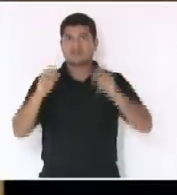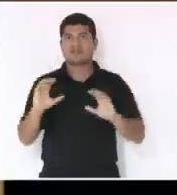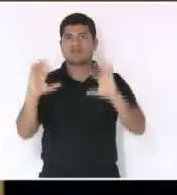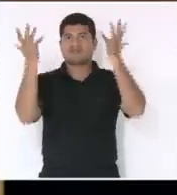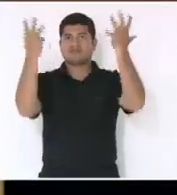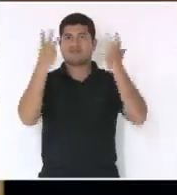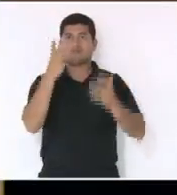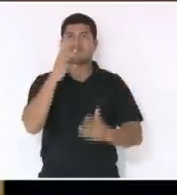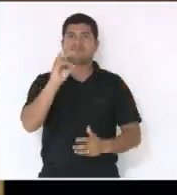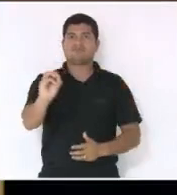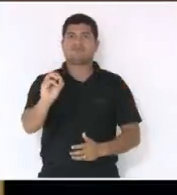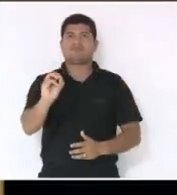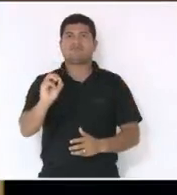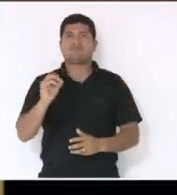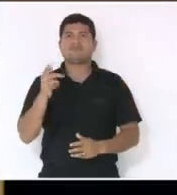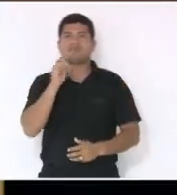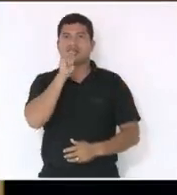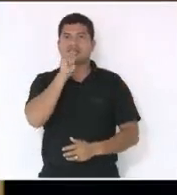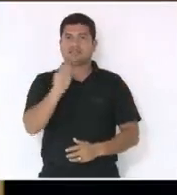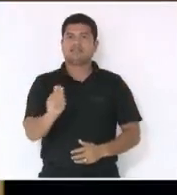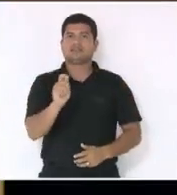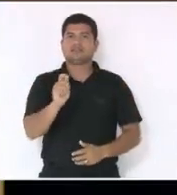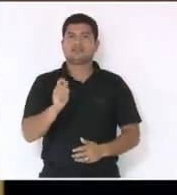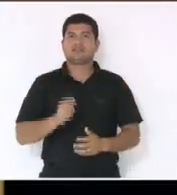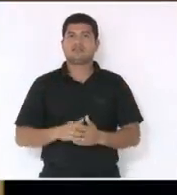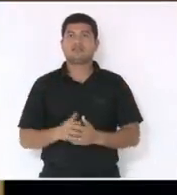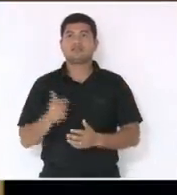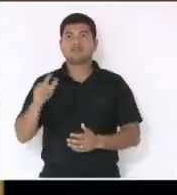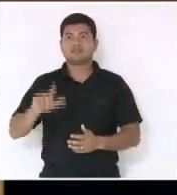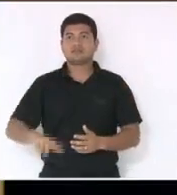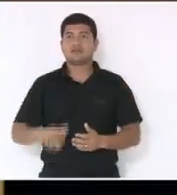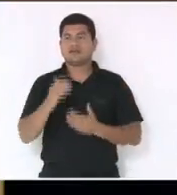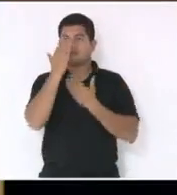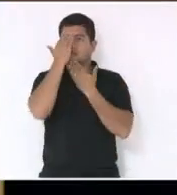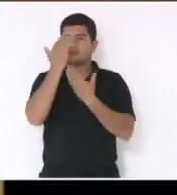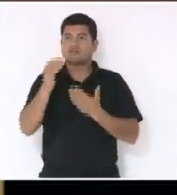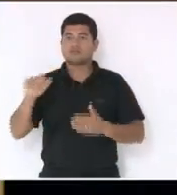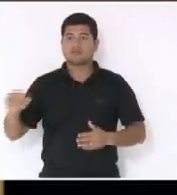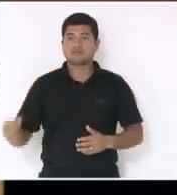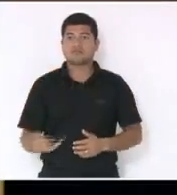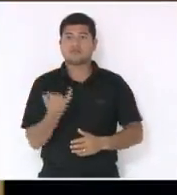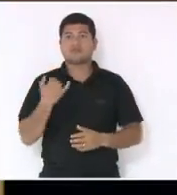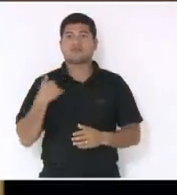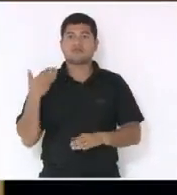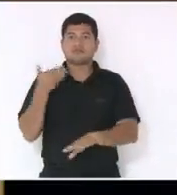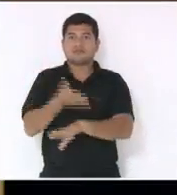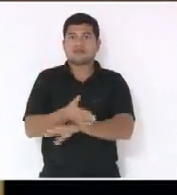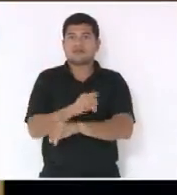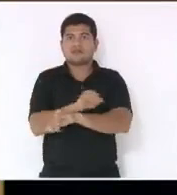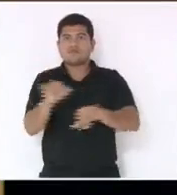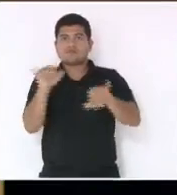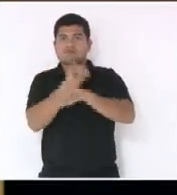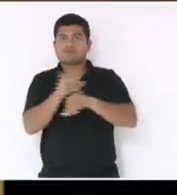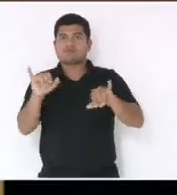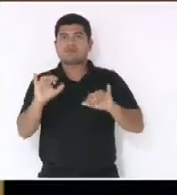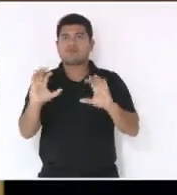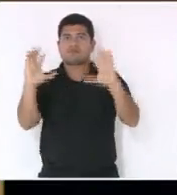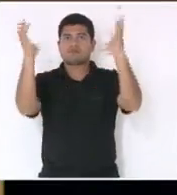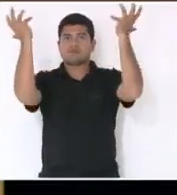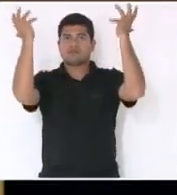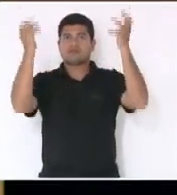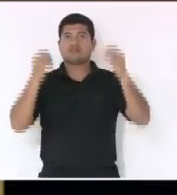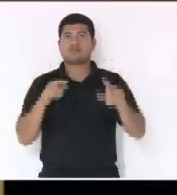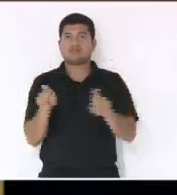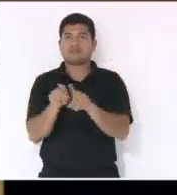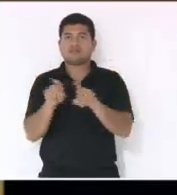quero agradecer a vocês pela oportunidade de estarmos aqui hoje, divulgando essa festa que é nossa e divulgando a nossa cidade de Lages.